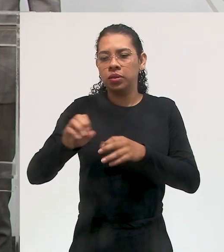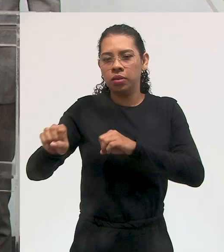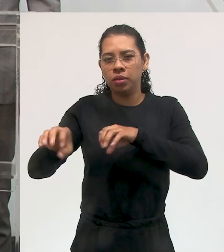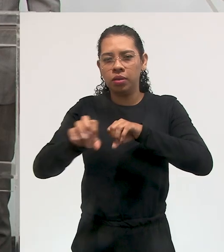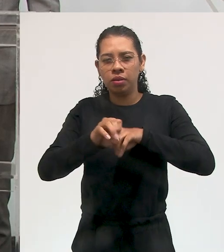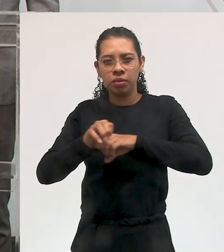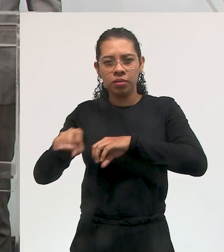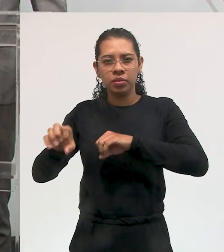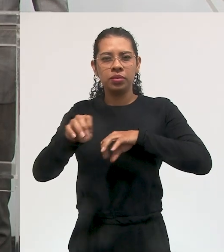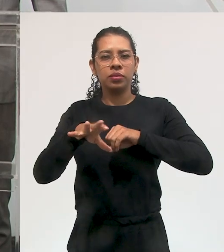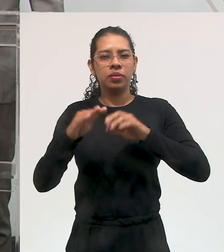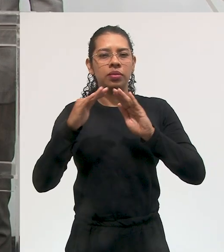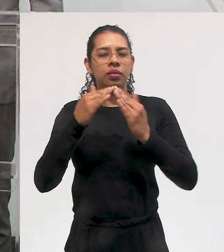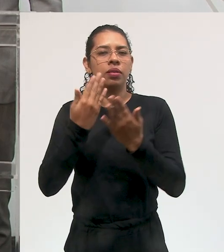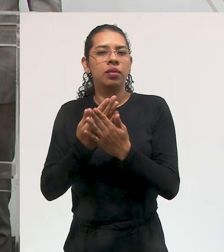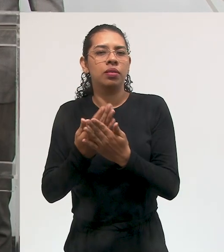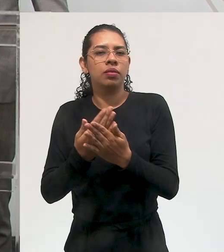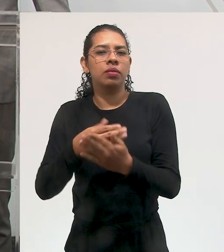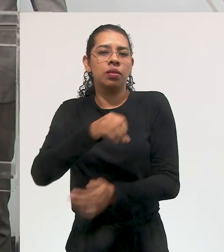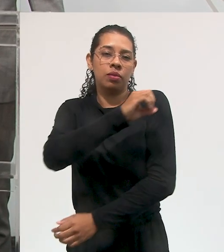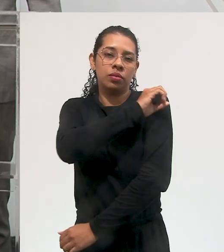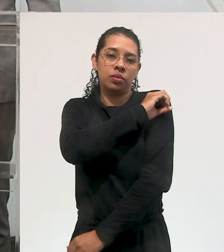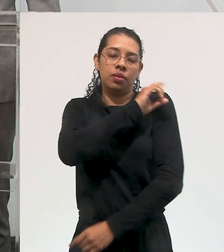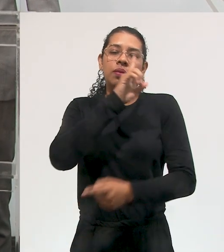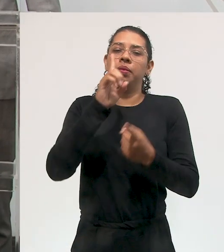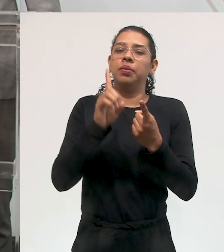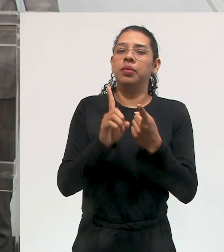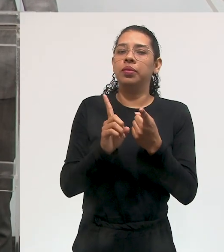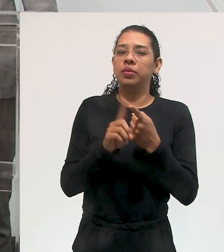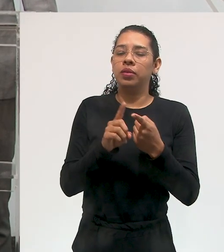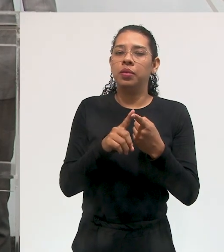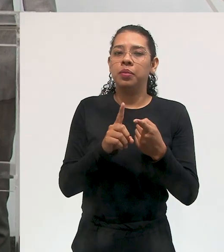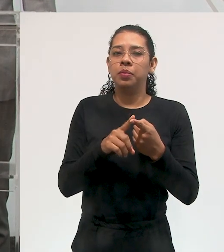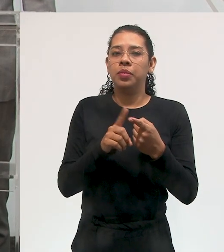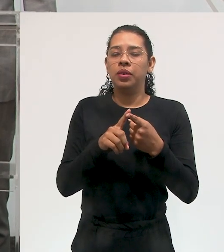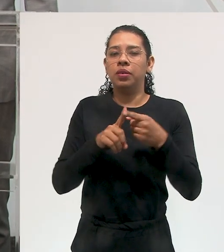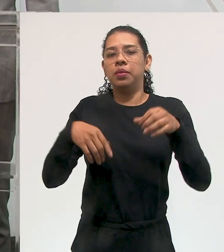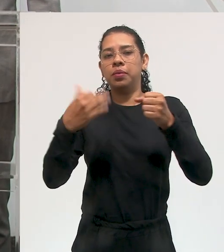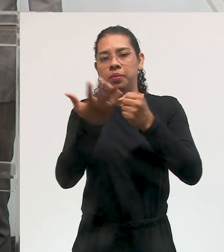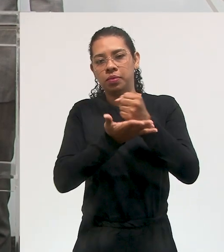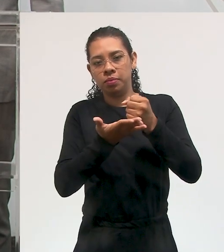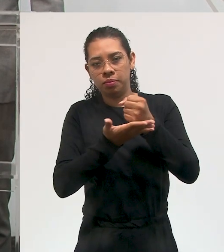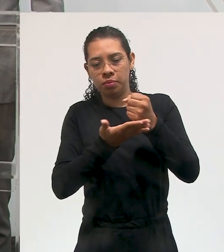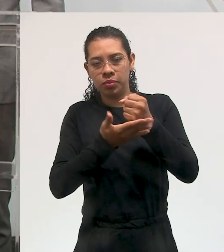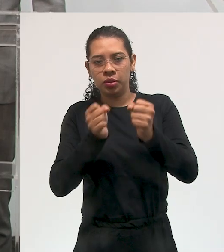começar no ensino, né, da educação infantil, aí depois do ensino da educação